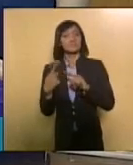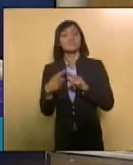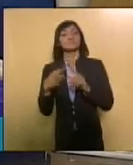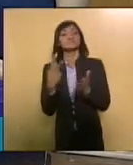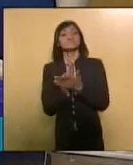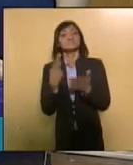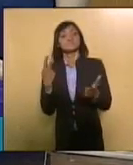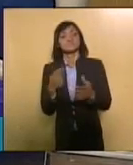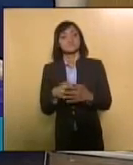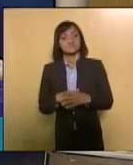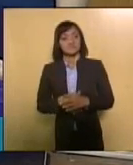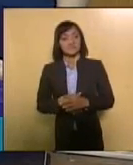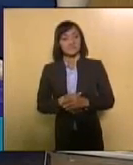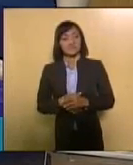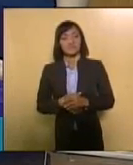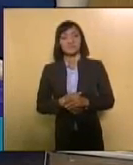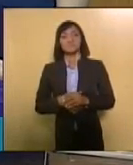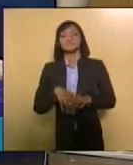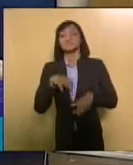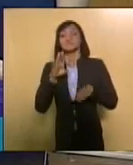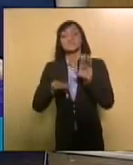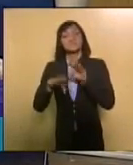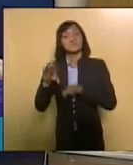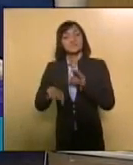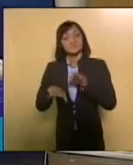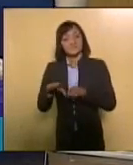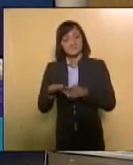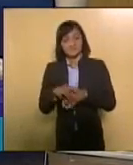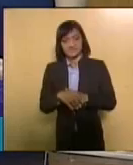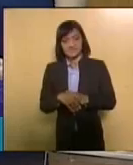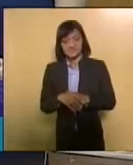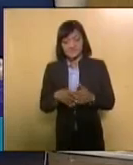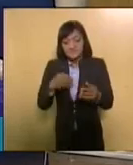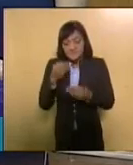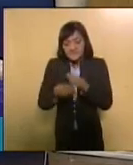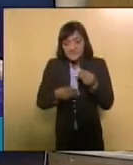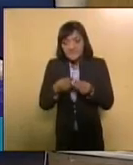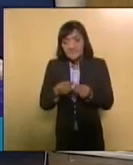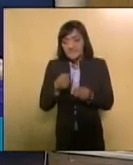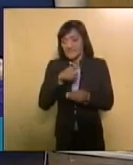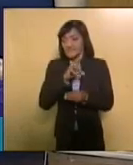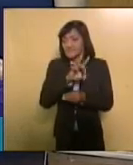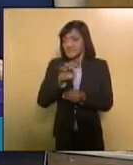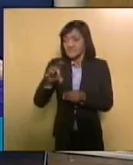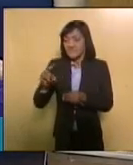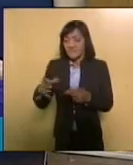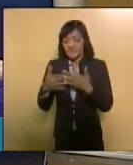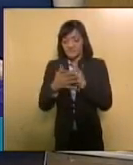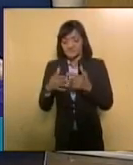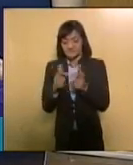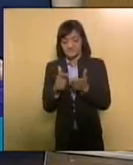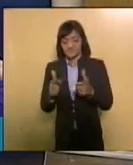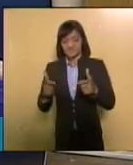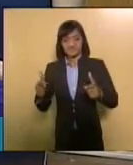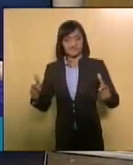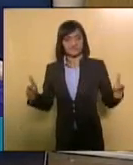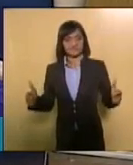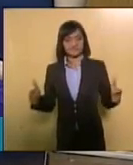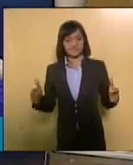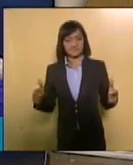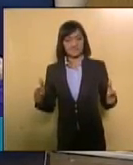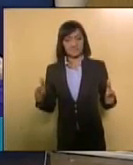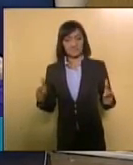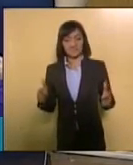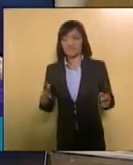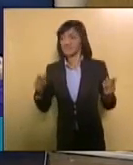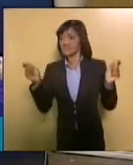acontecer isso depende da forma e da velocidade como essas cidades elas estão crescendo é possível que numa